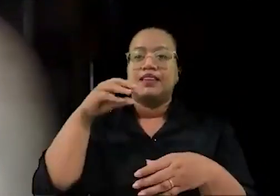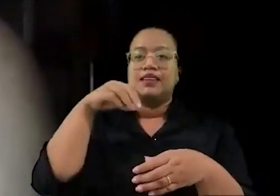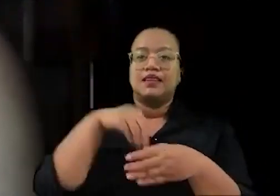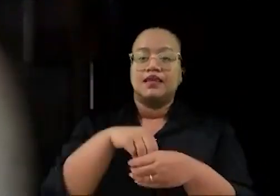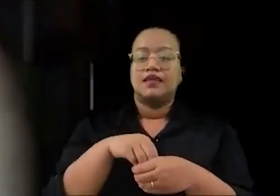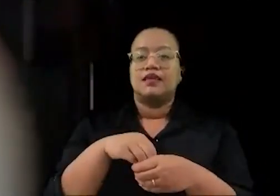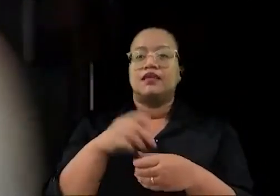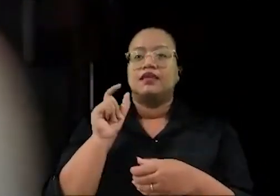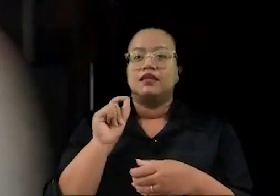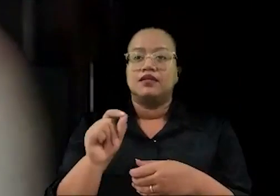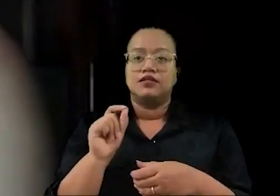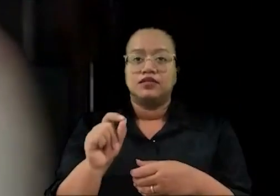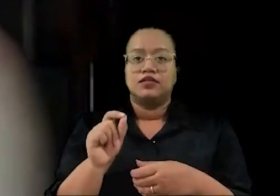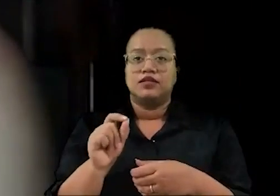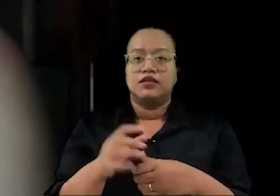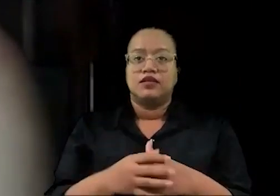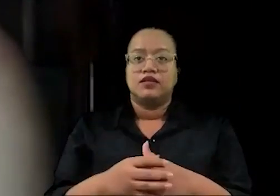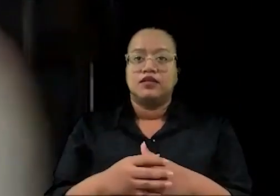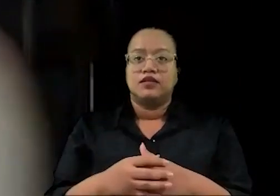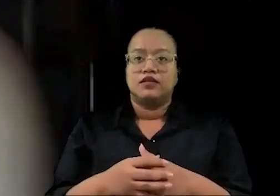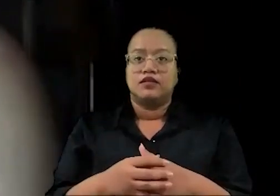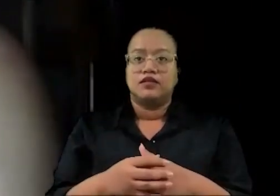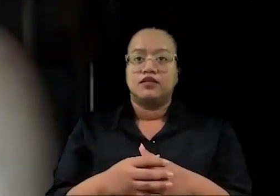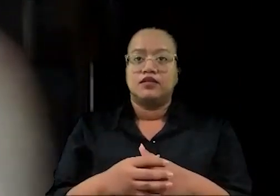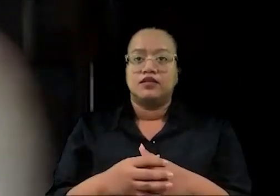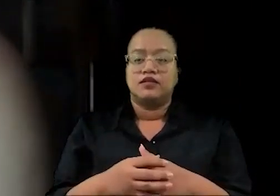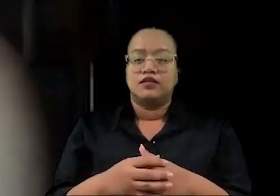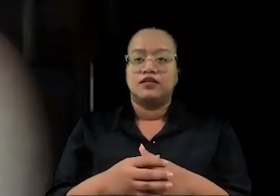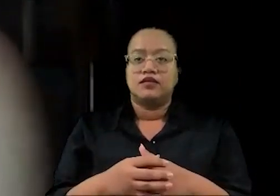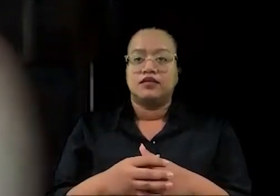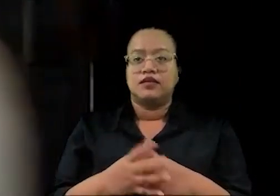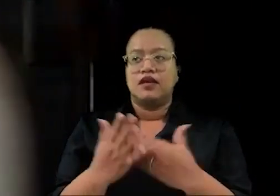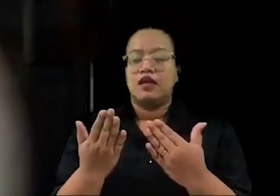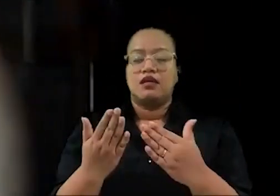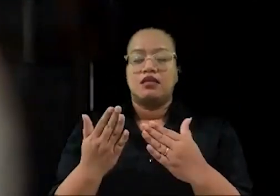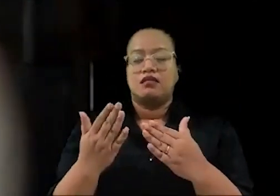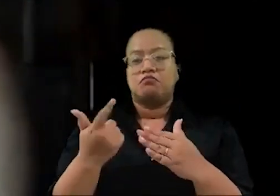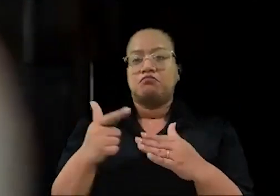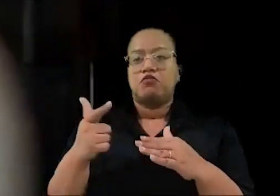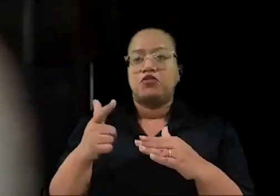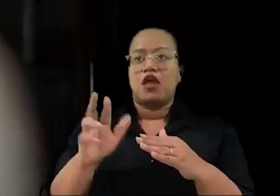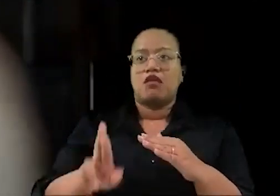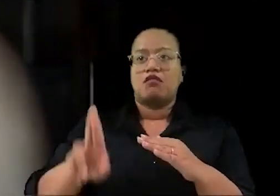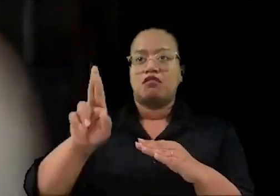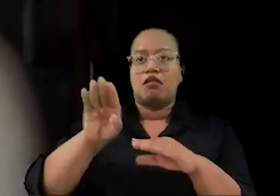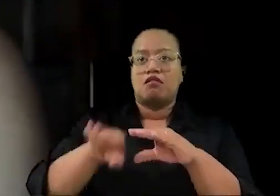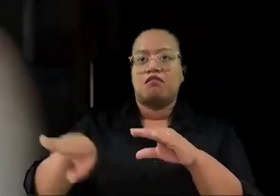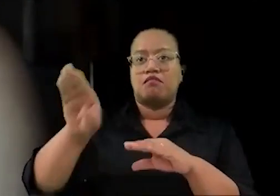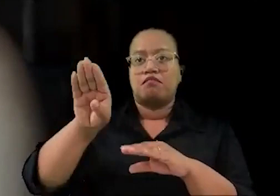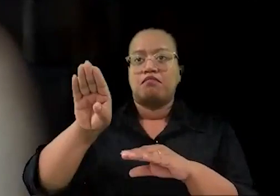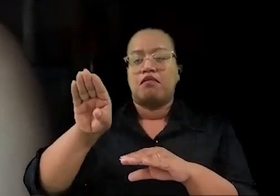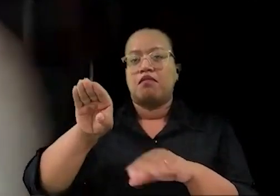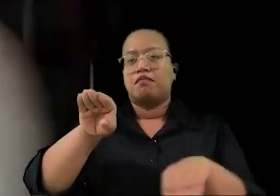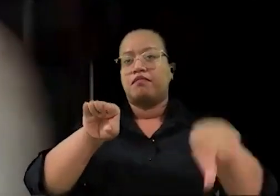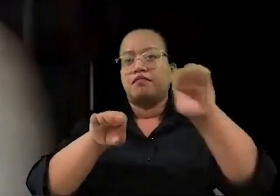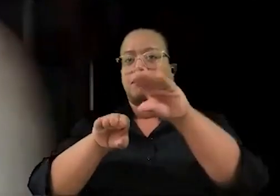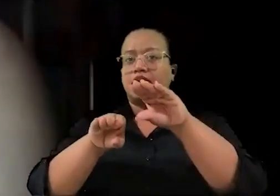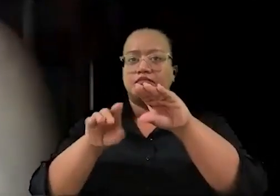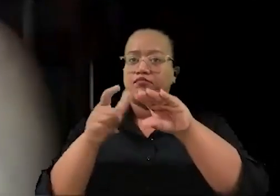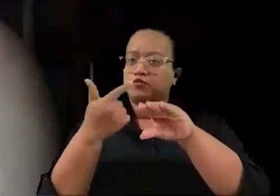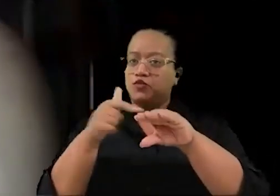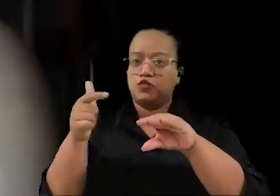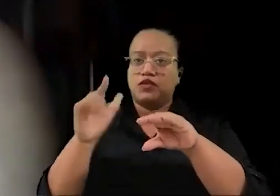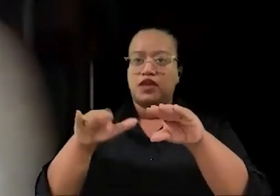que ninguém está mais à frente do que o outro, nós vamos trabalhar juntos, né? O que